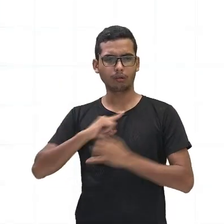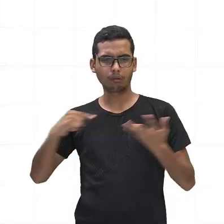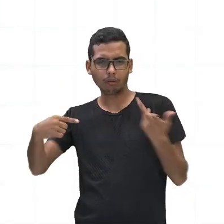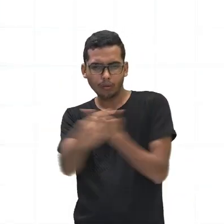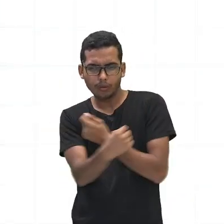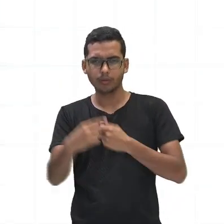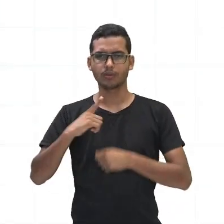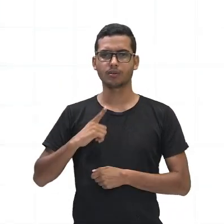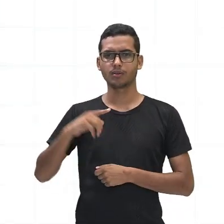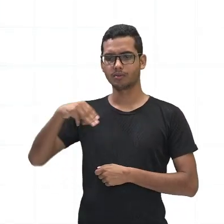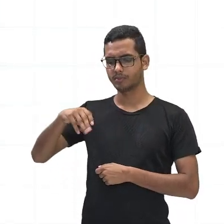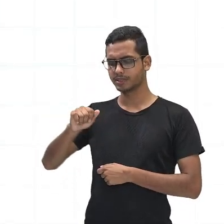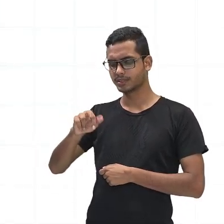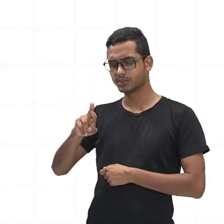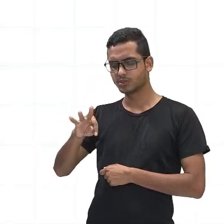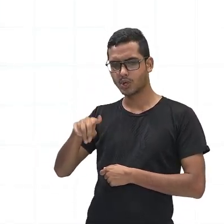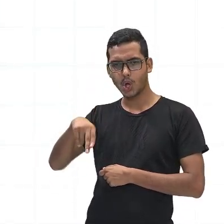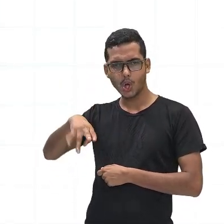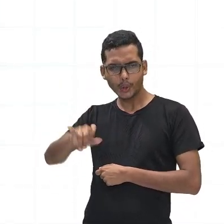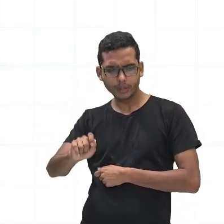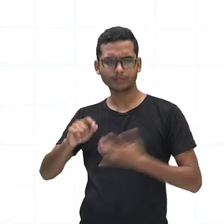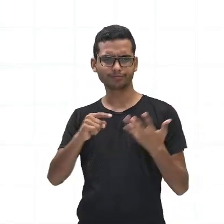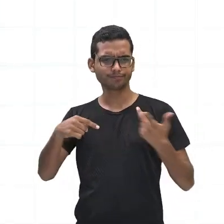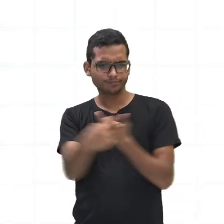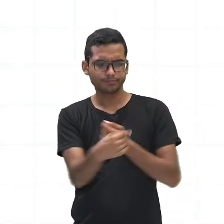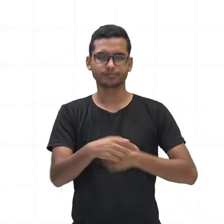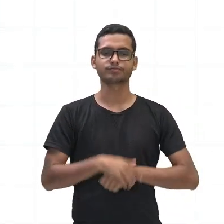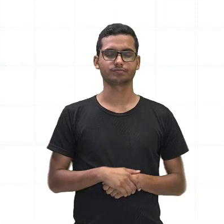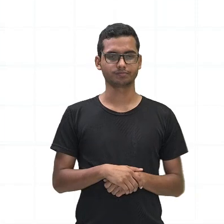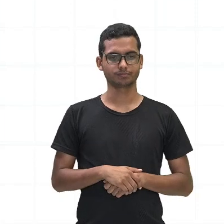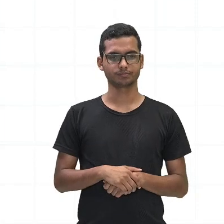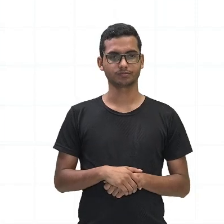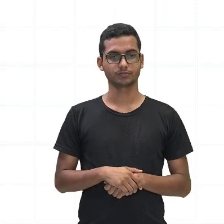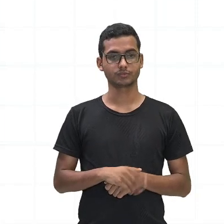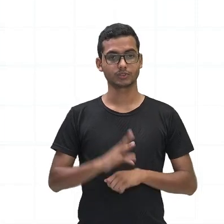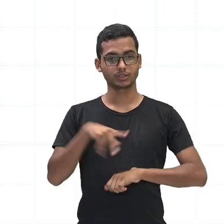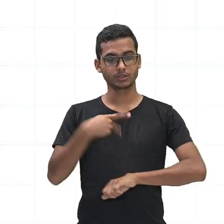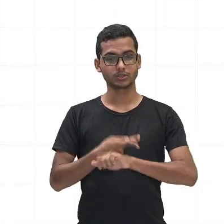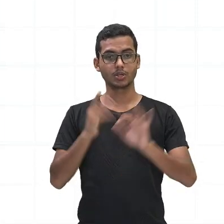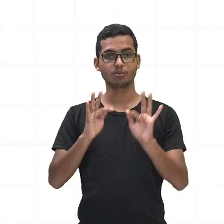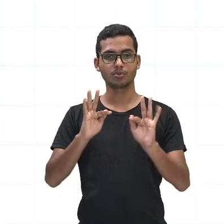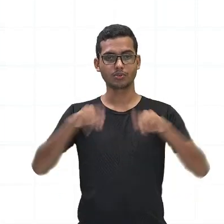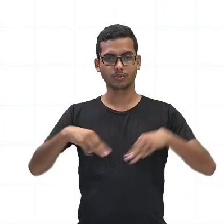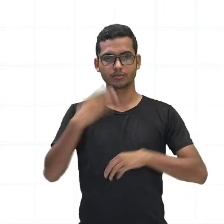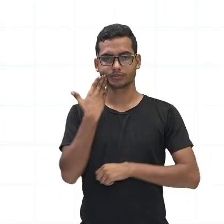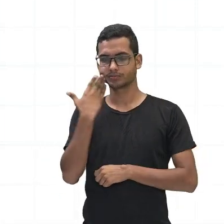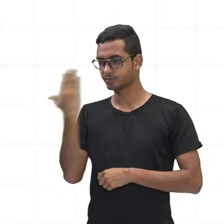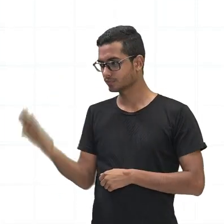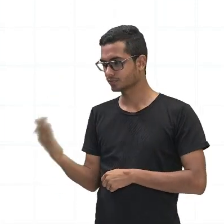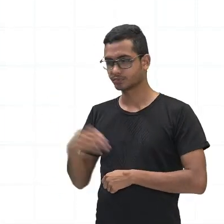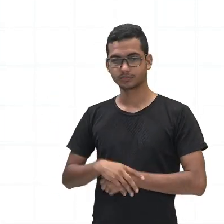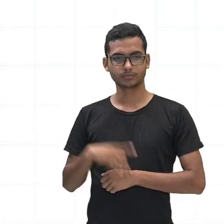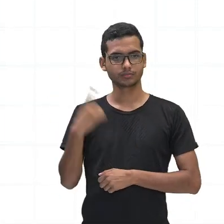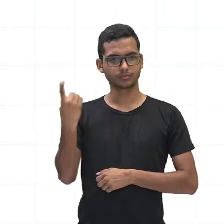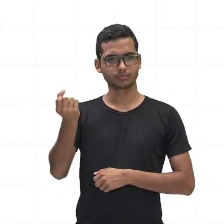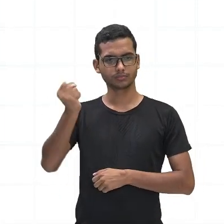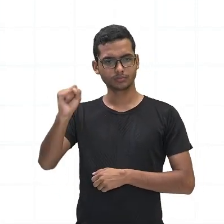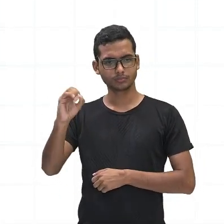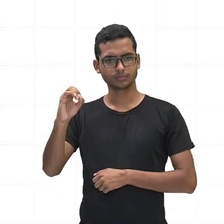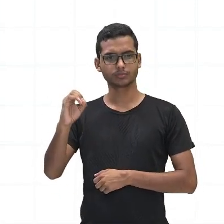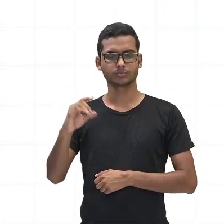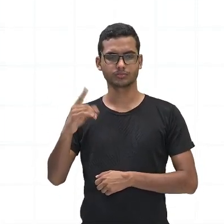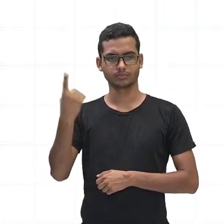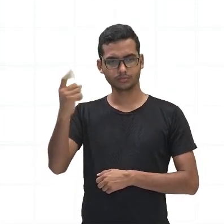E aí a gente vai lá para o finalzinho, né, da nossa tabelinha. Em 18º lugar, temos o